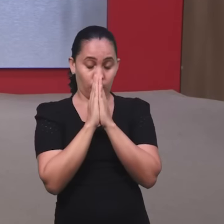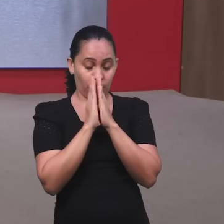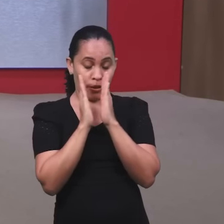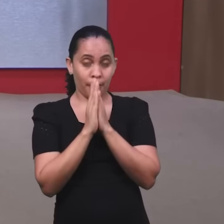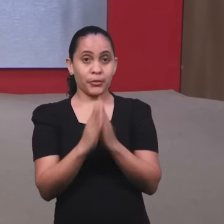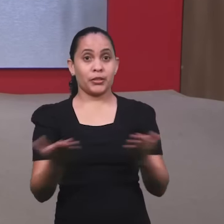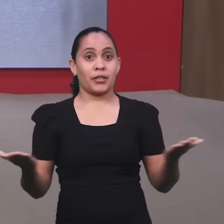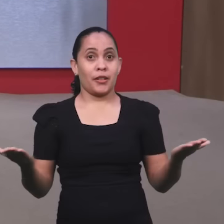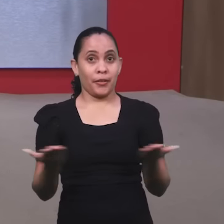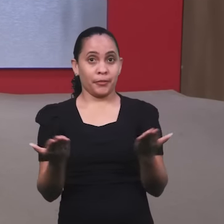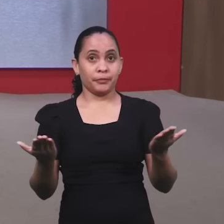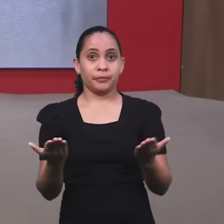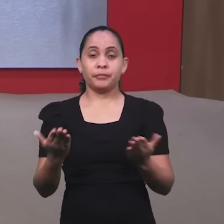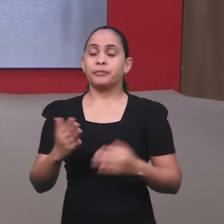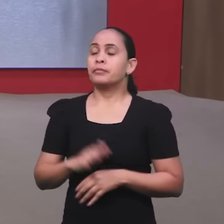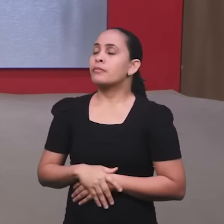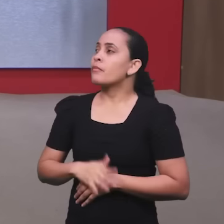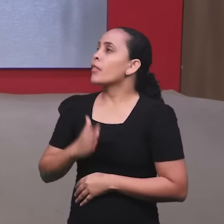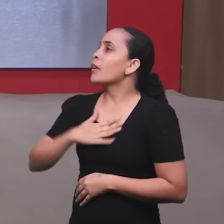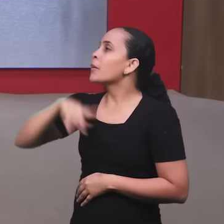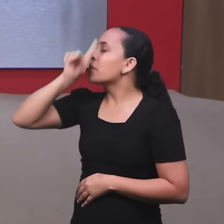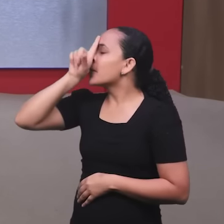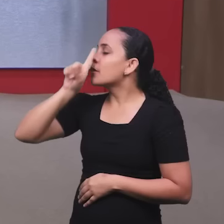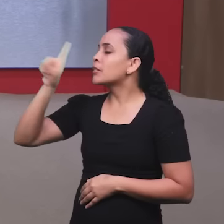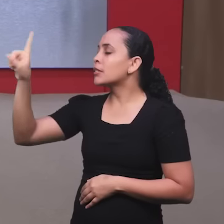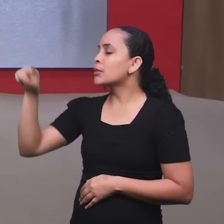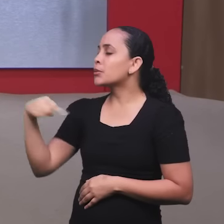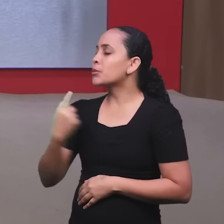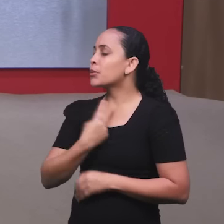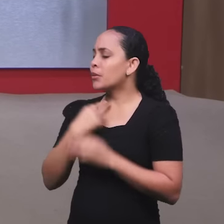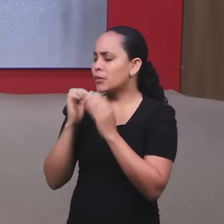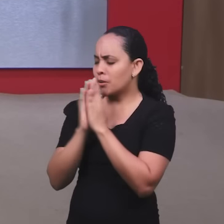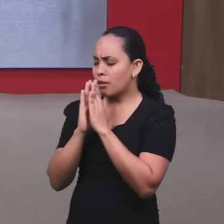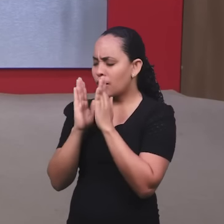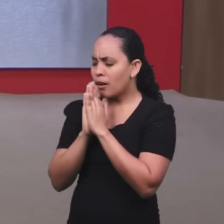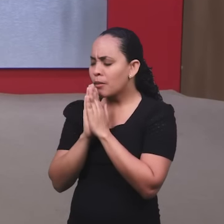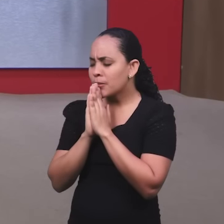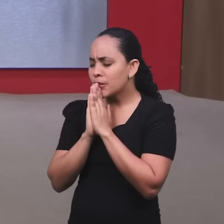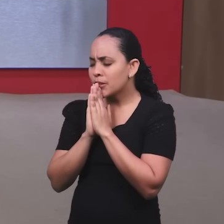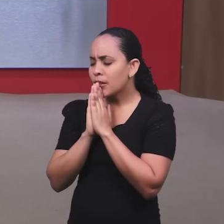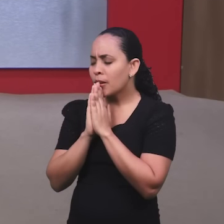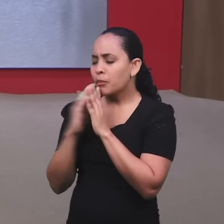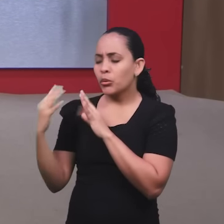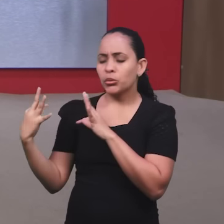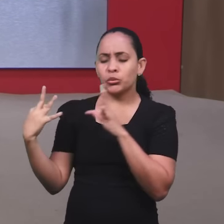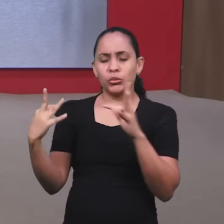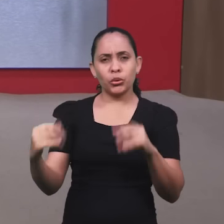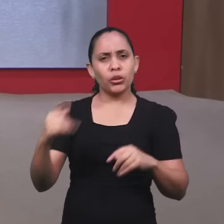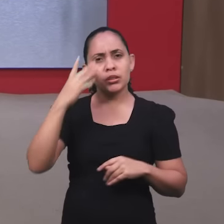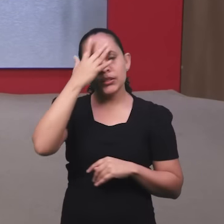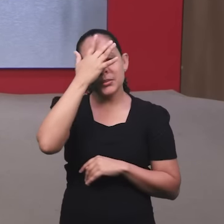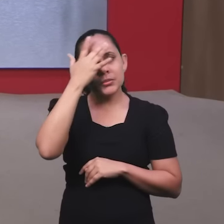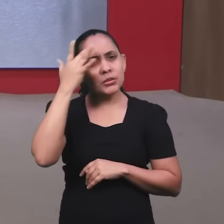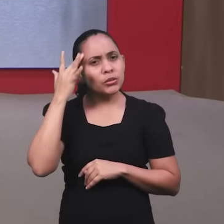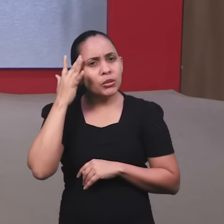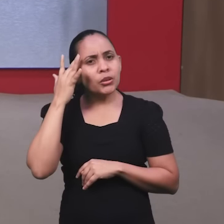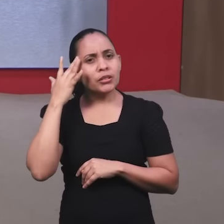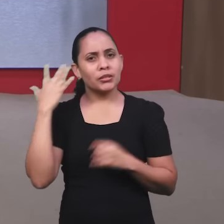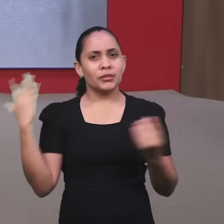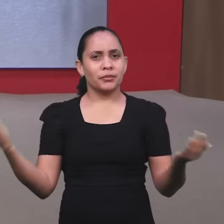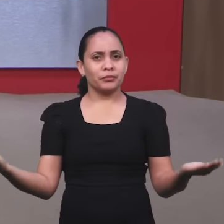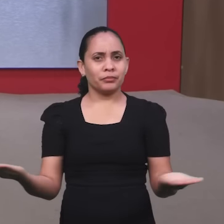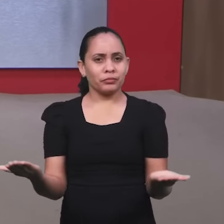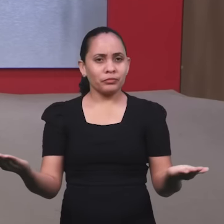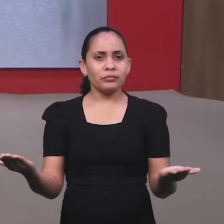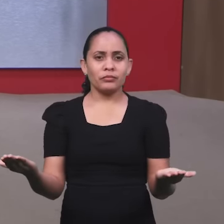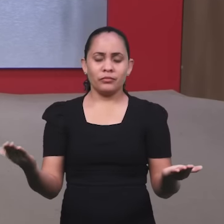nesse instante. Ó, meu Deus, nós oramos por todas as pessoas que